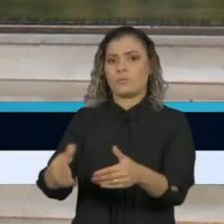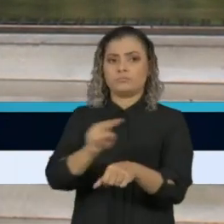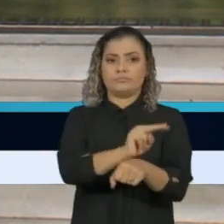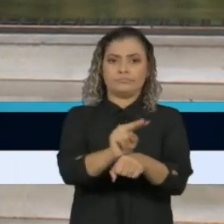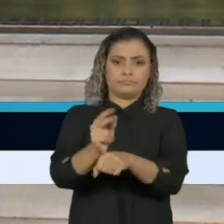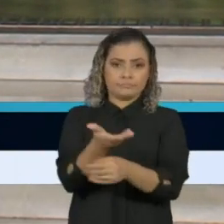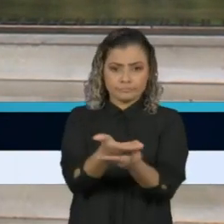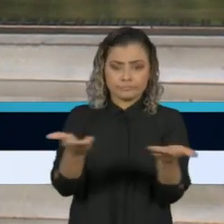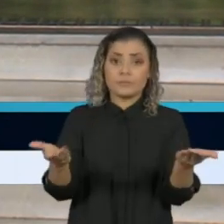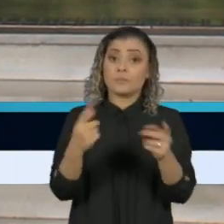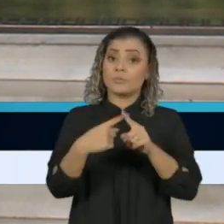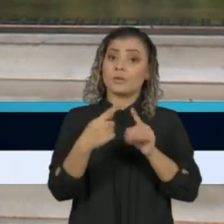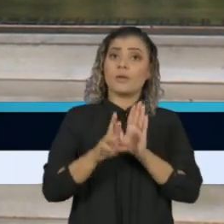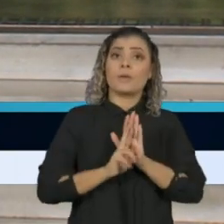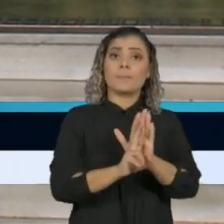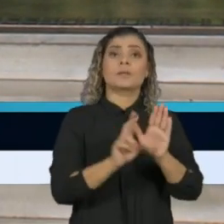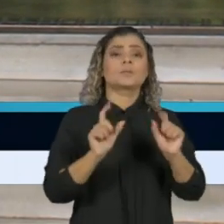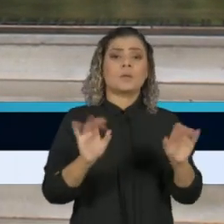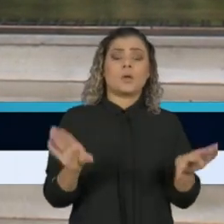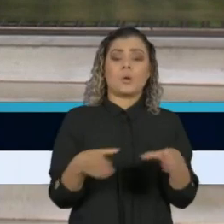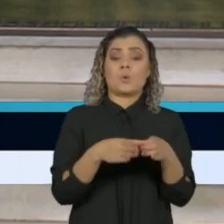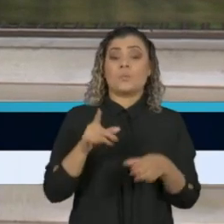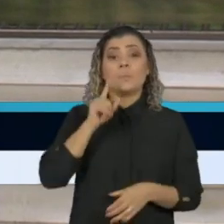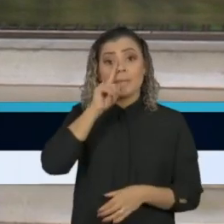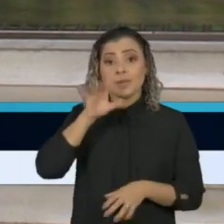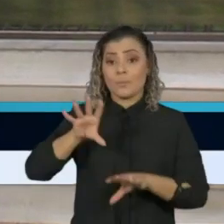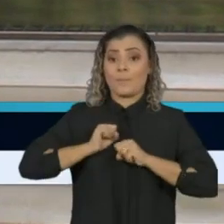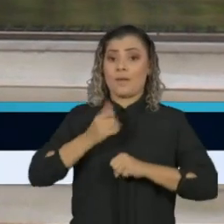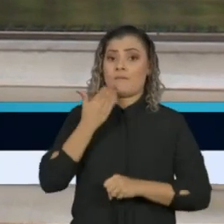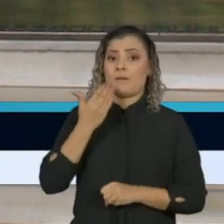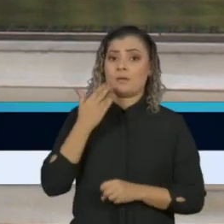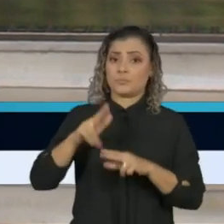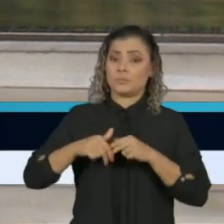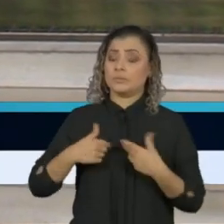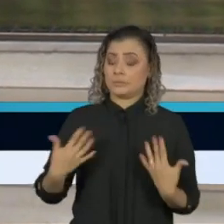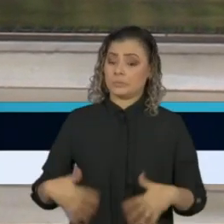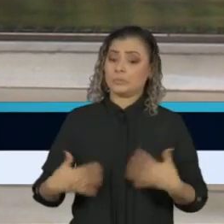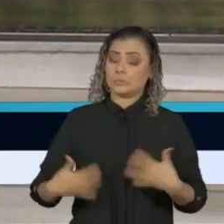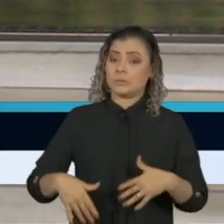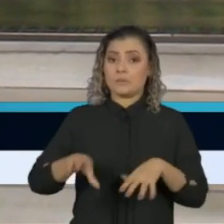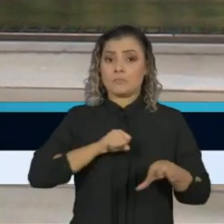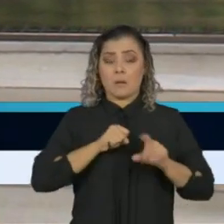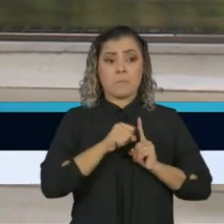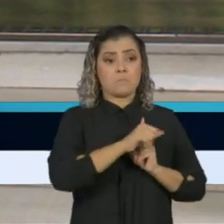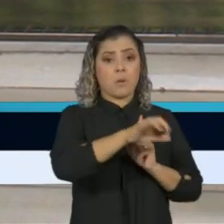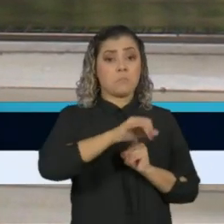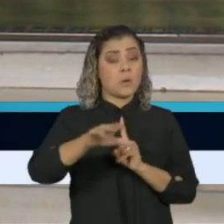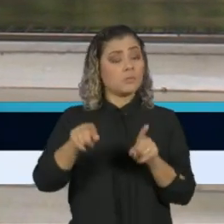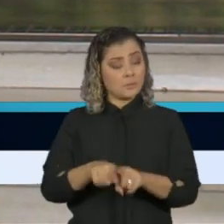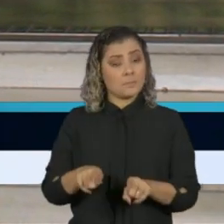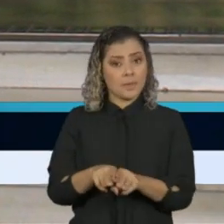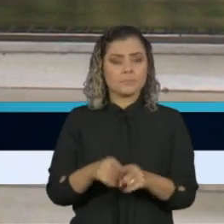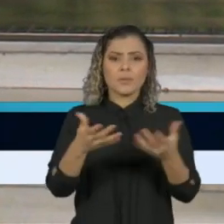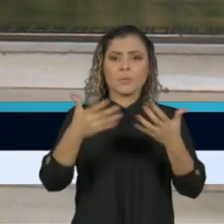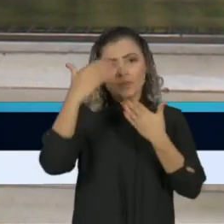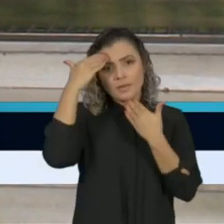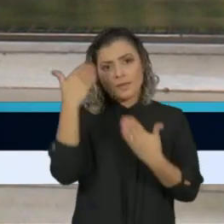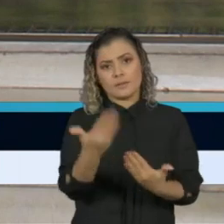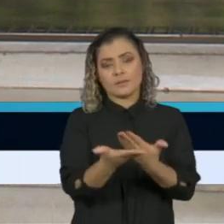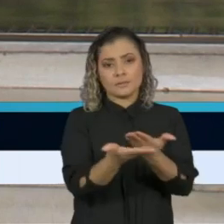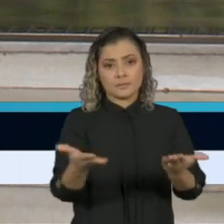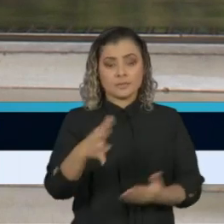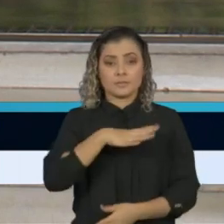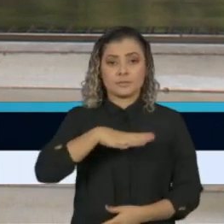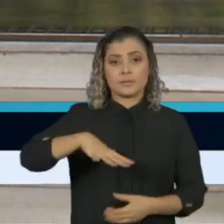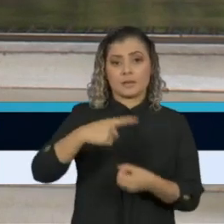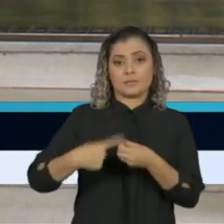você, pois representam um grupo de risco e de risco de contaminação. Quero também agradecer às cidades